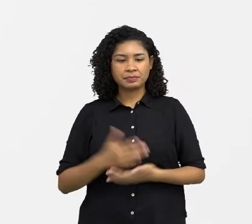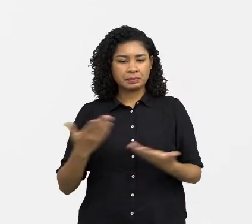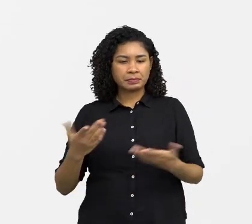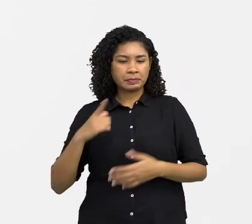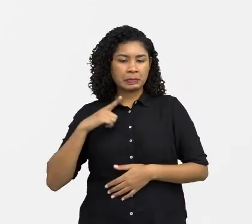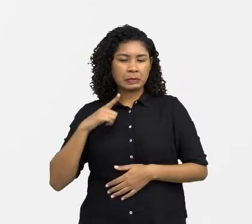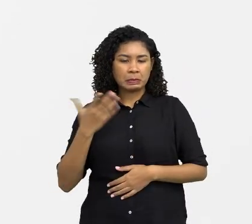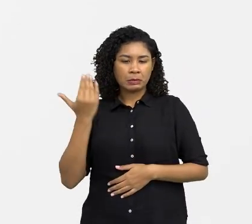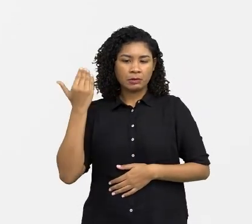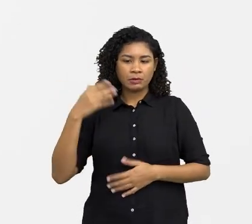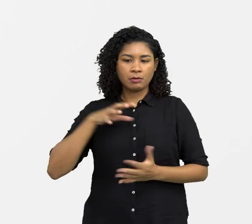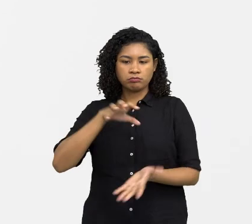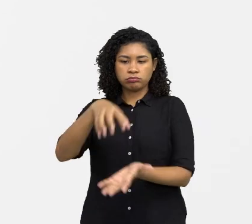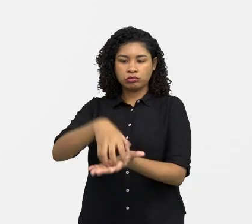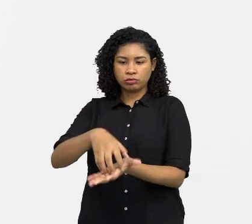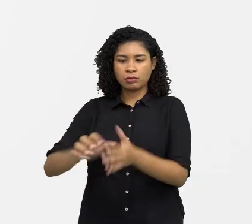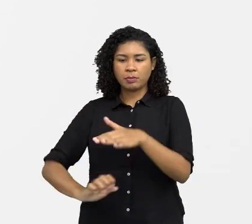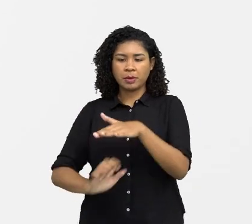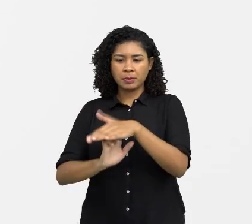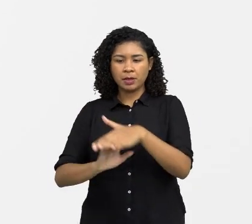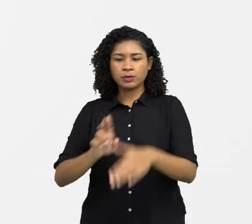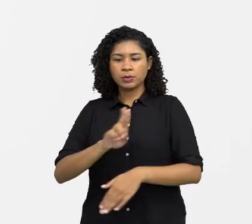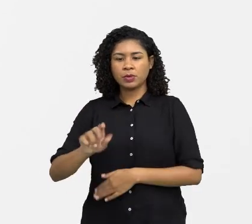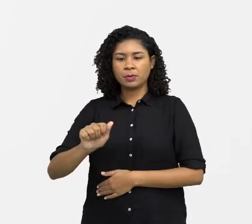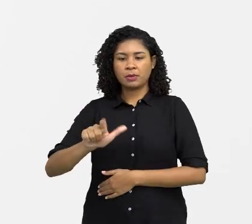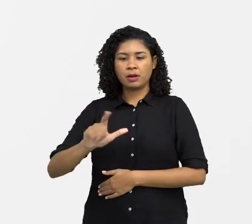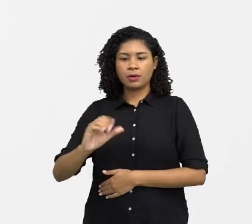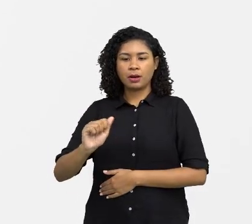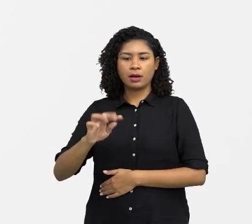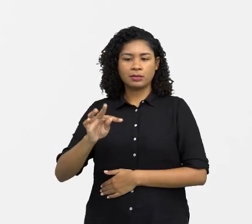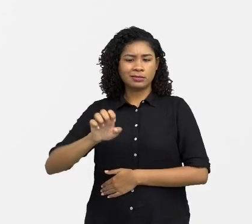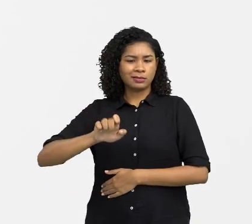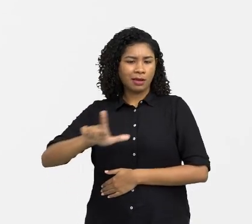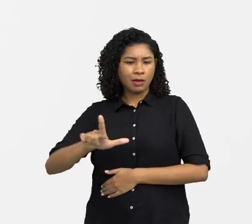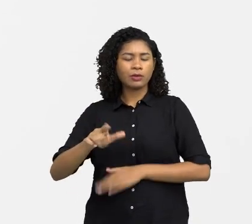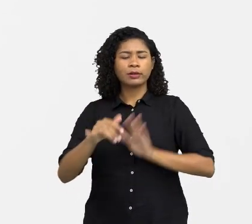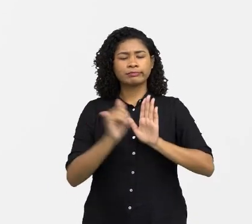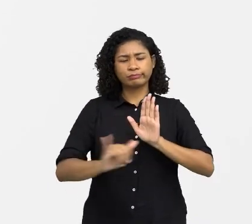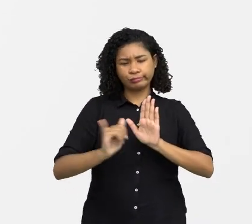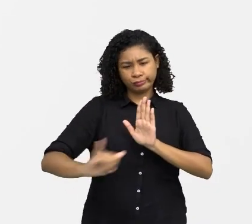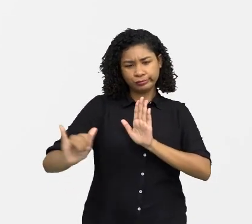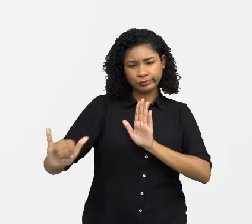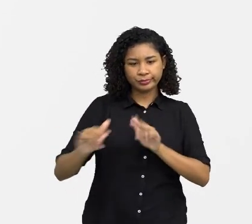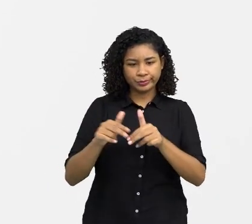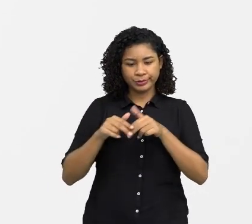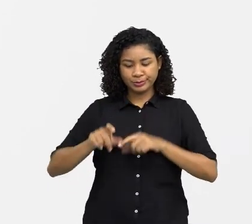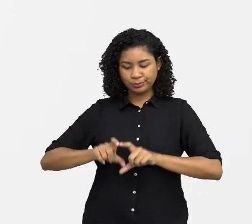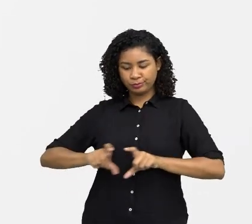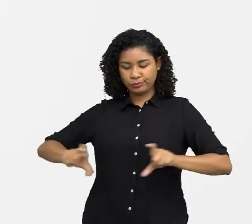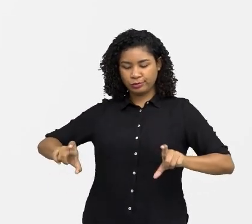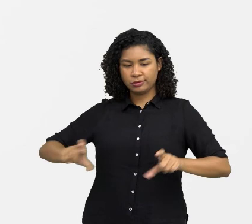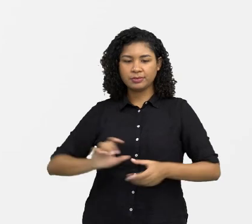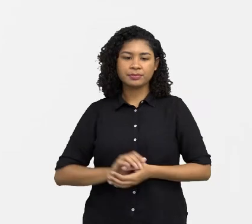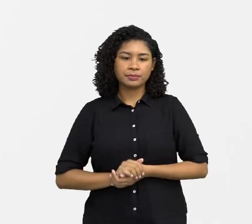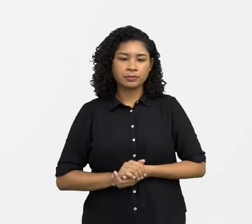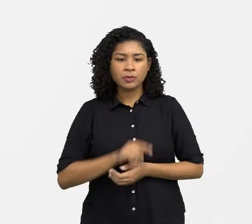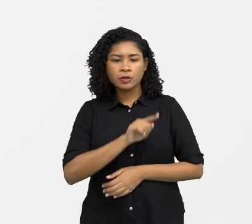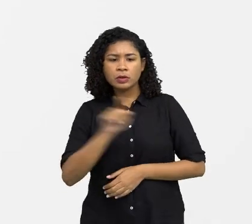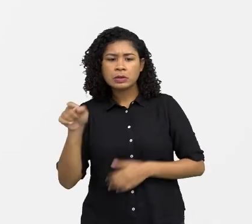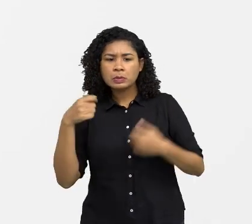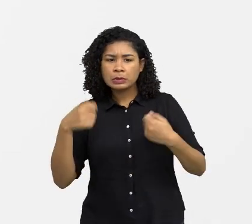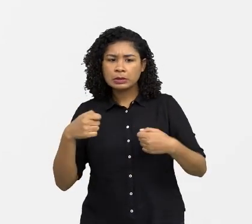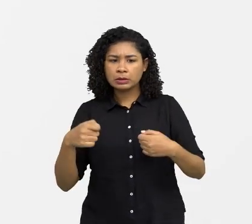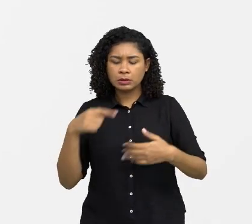de telecomunicações. E aí você deveria marcar a alternativa correta que explicasse essa ideia de um